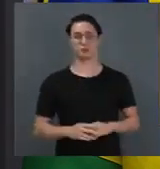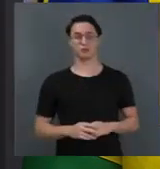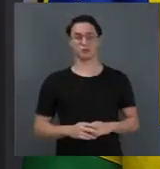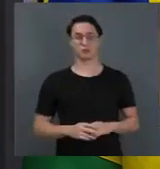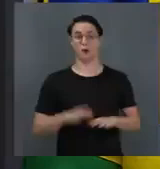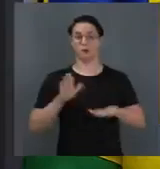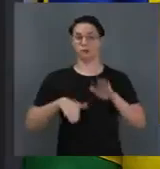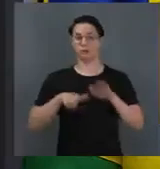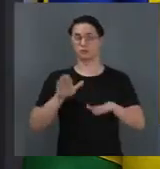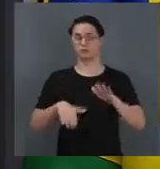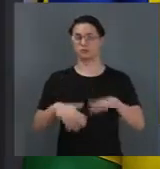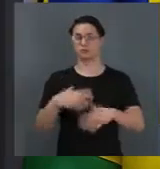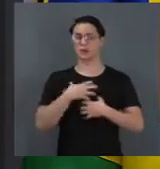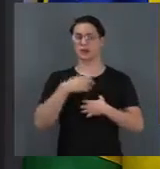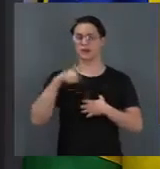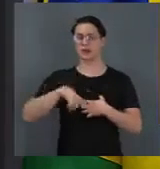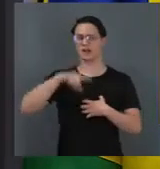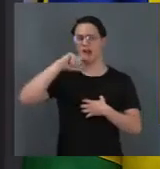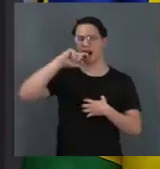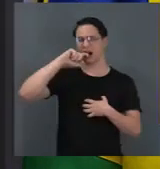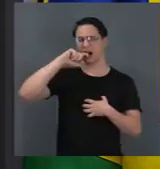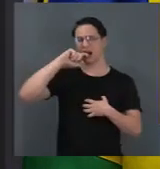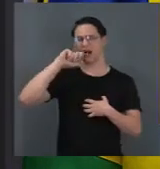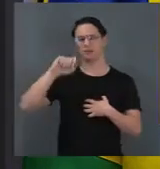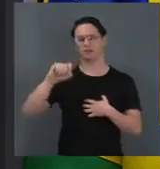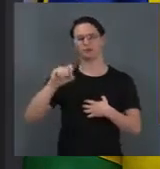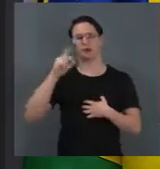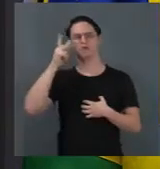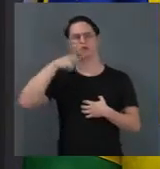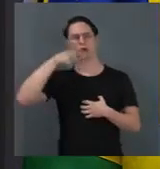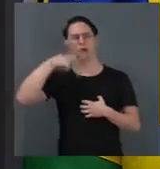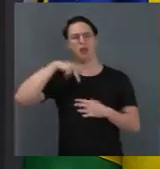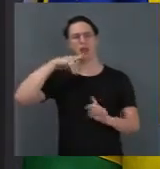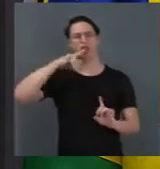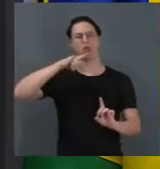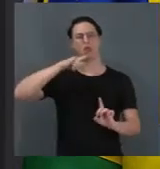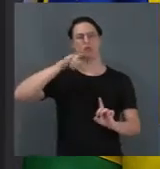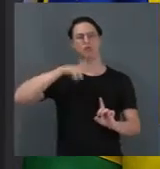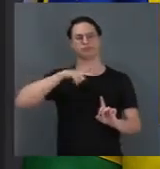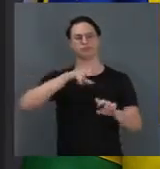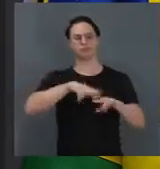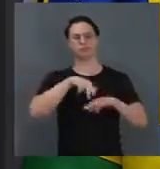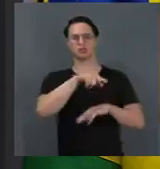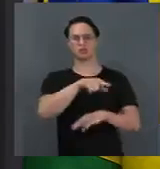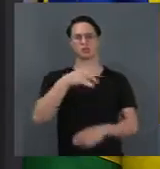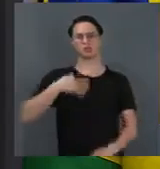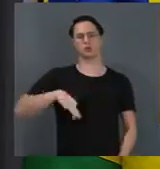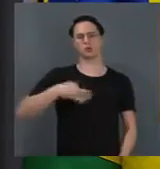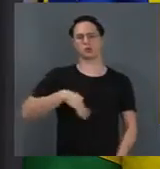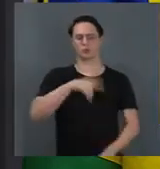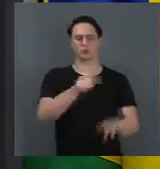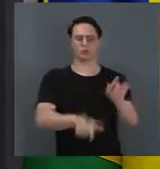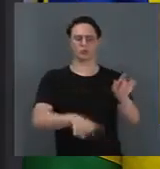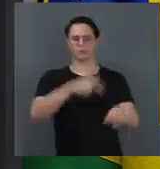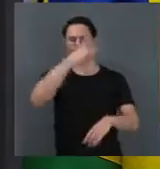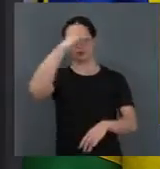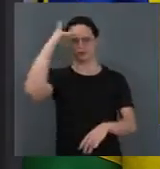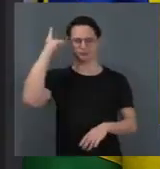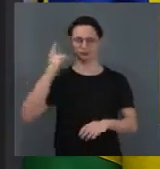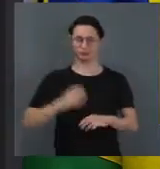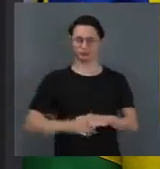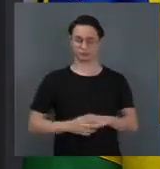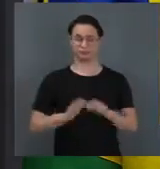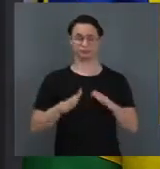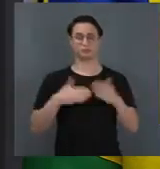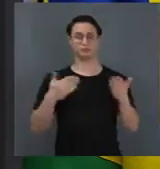muitas vezes, de inveja, de politicagem em cima da dor das pessoas, e o que a gente está